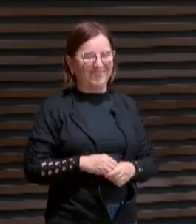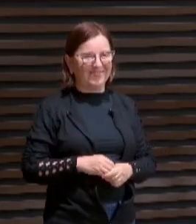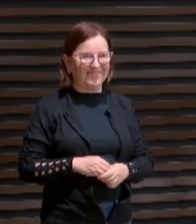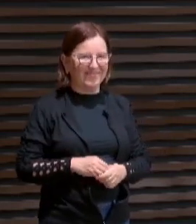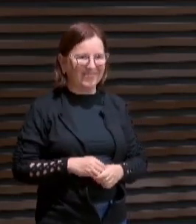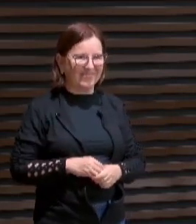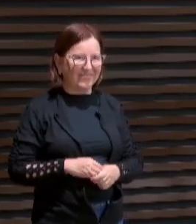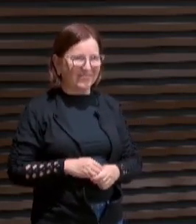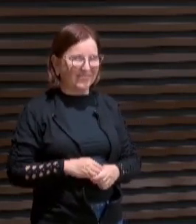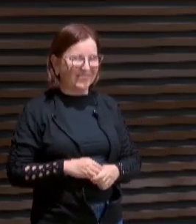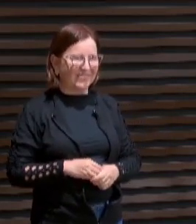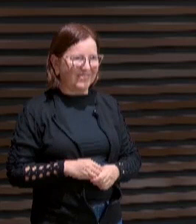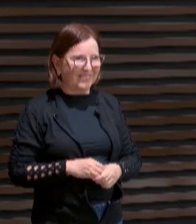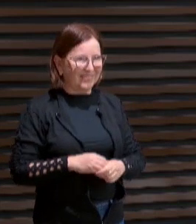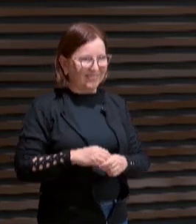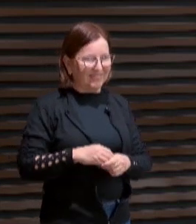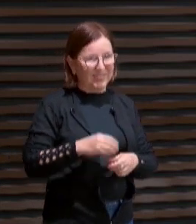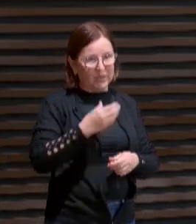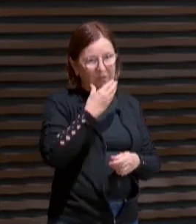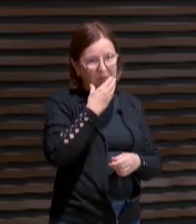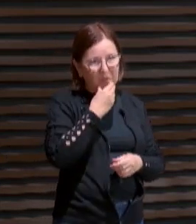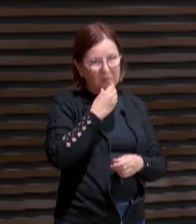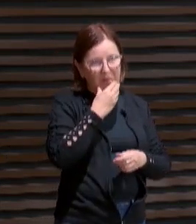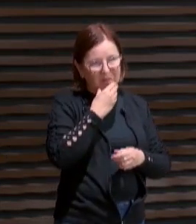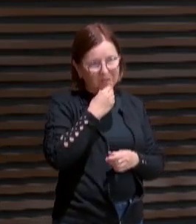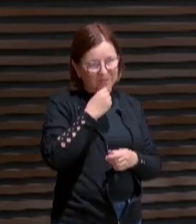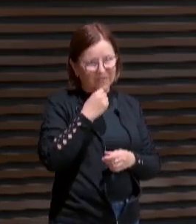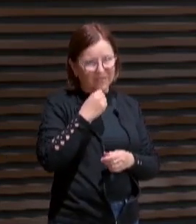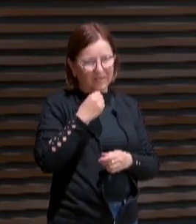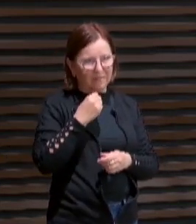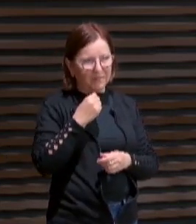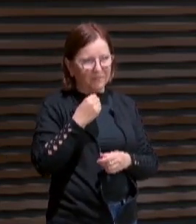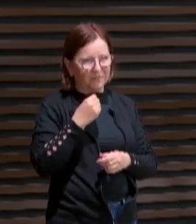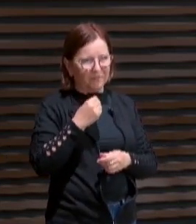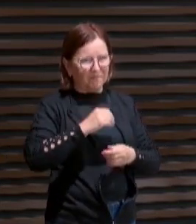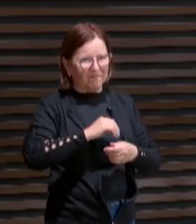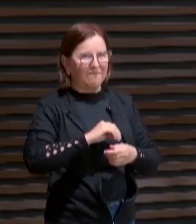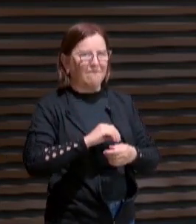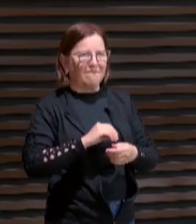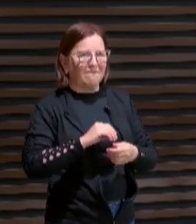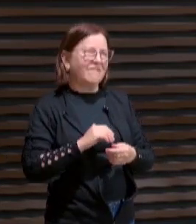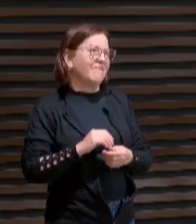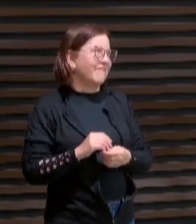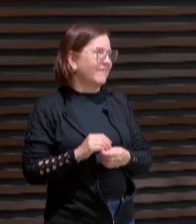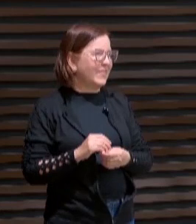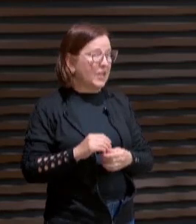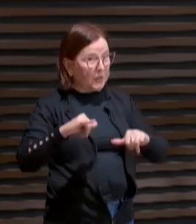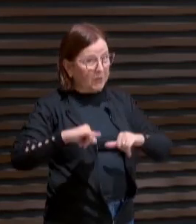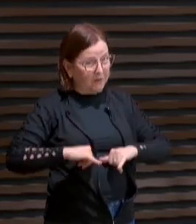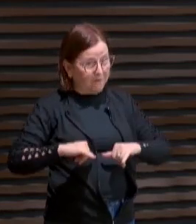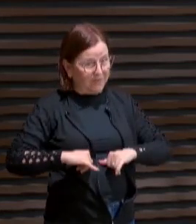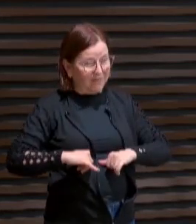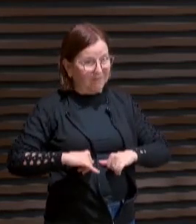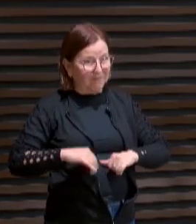homem desfigurado, mas a plenitude divina para salvar uma humanidade arrogante